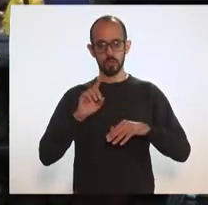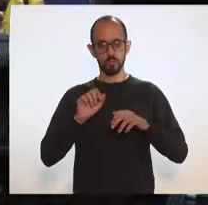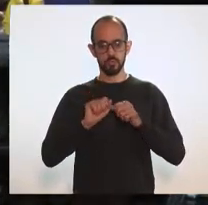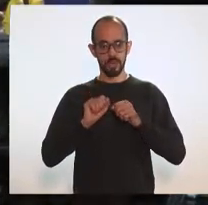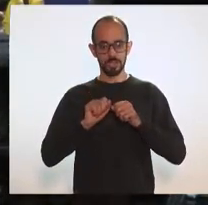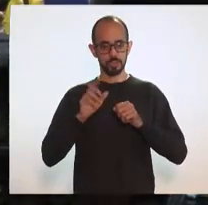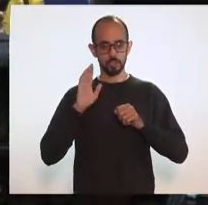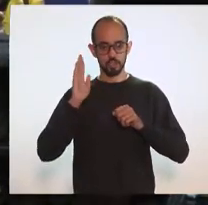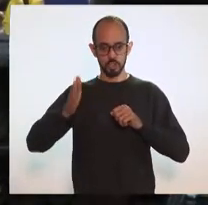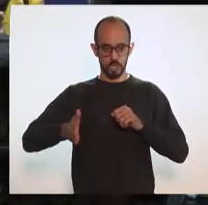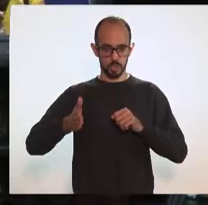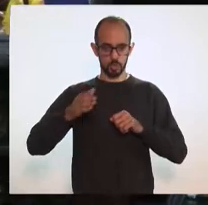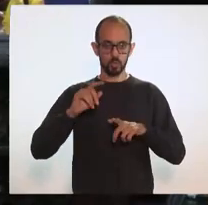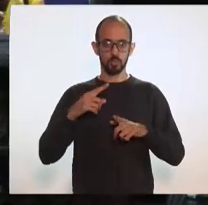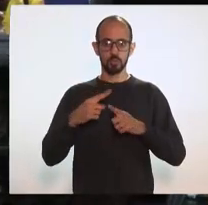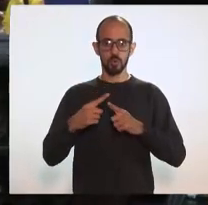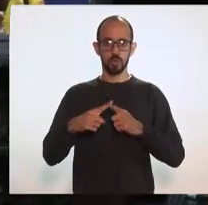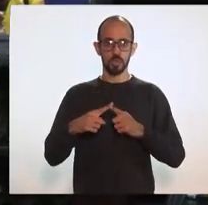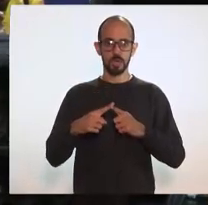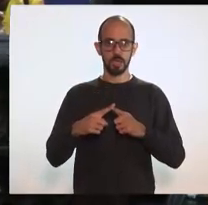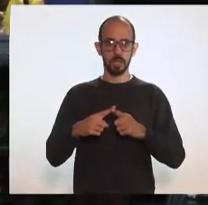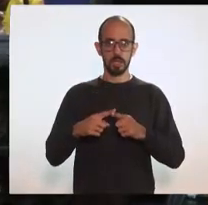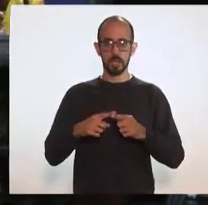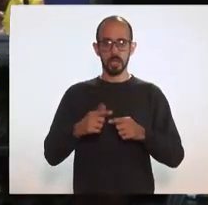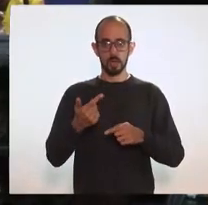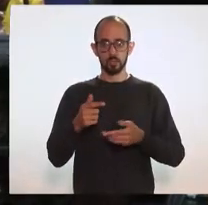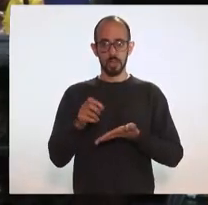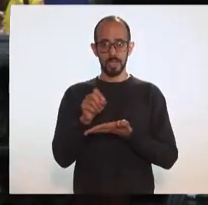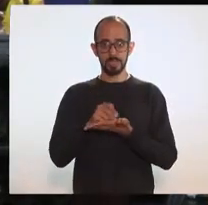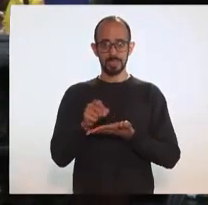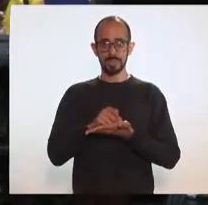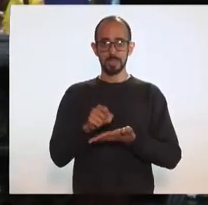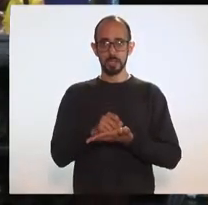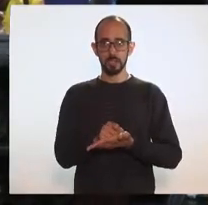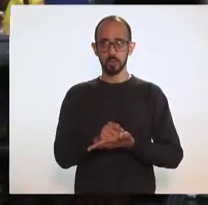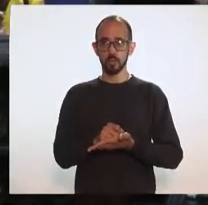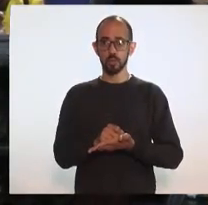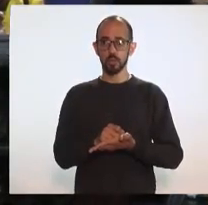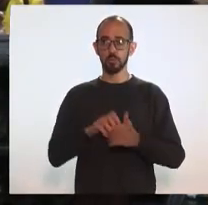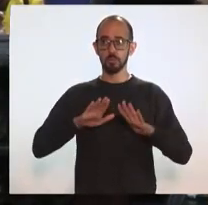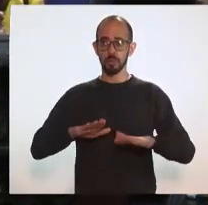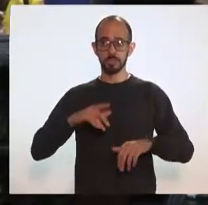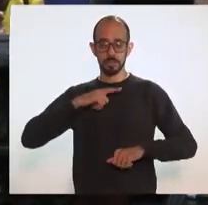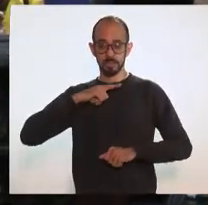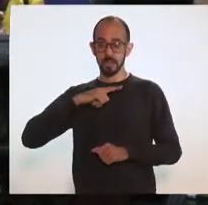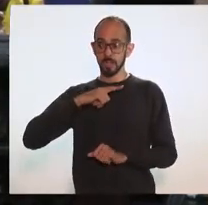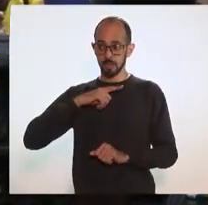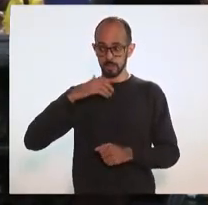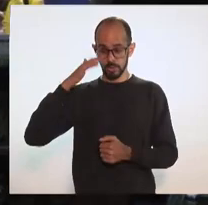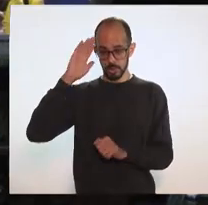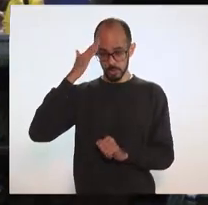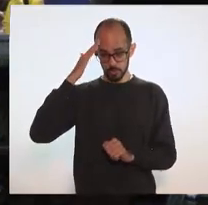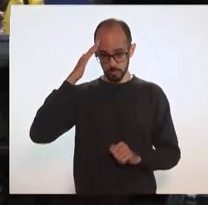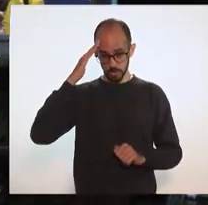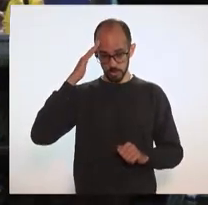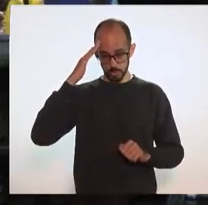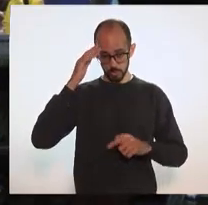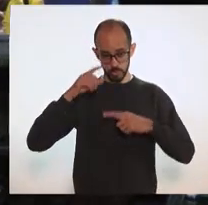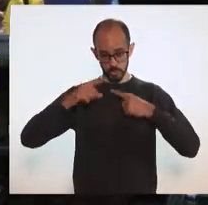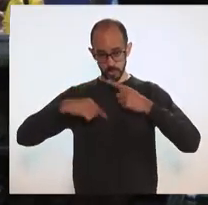Ah entendeu porque depois de uma coisa não está escrito outra coisa no entendimento e depois vai ministério público estadual vem